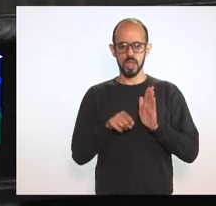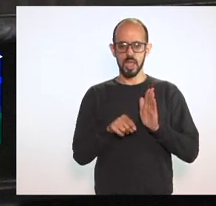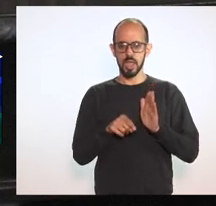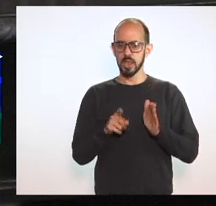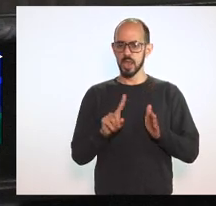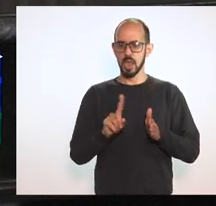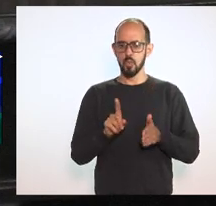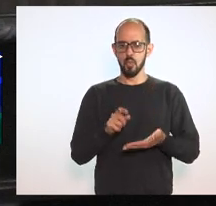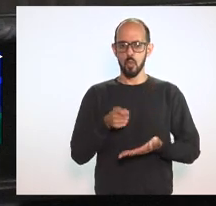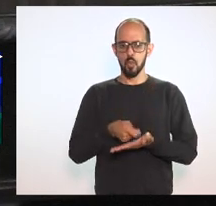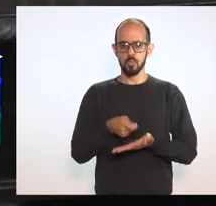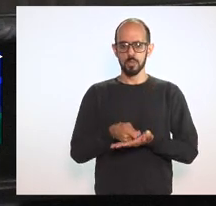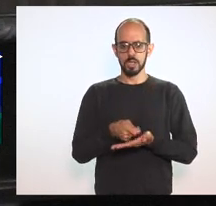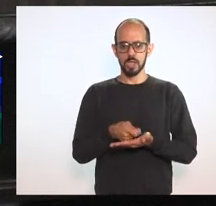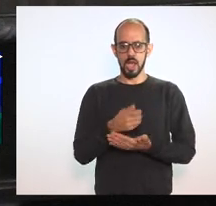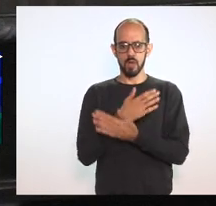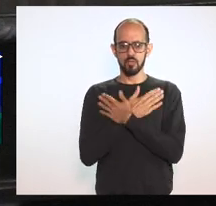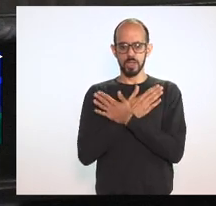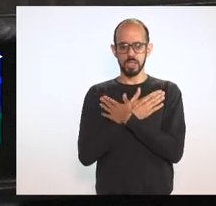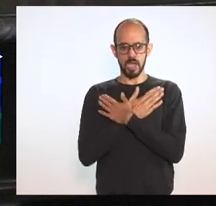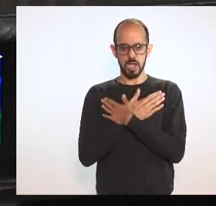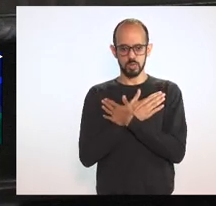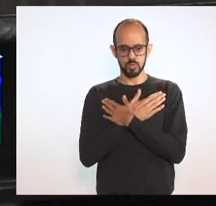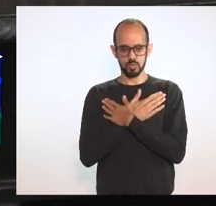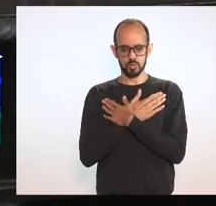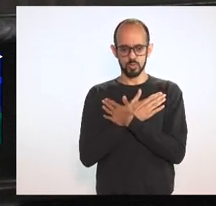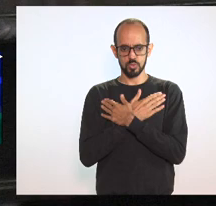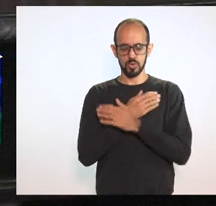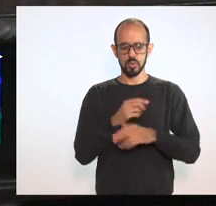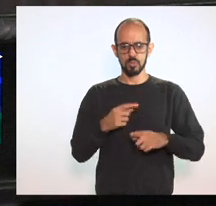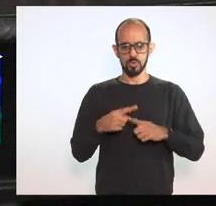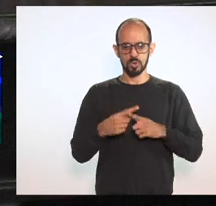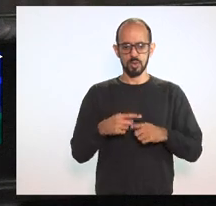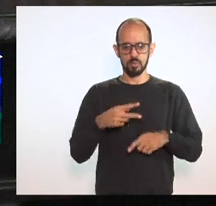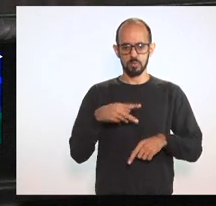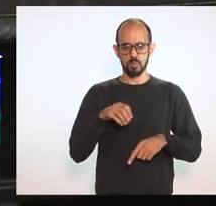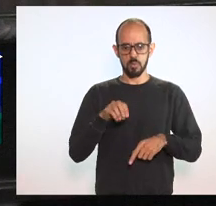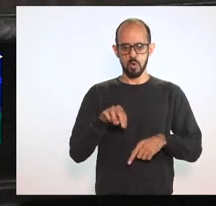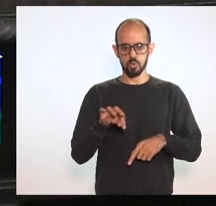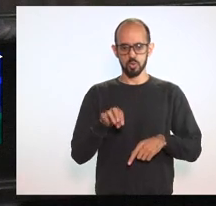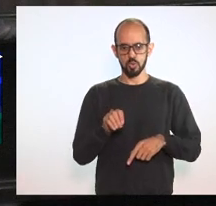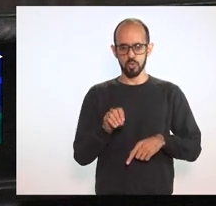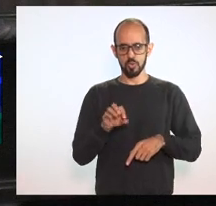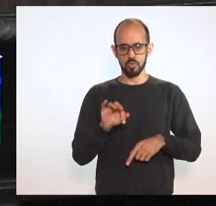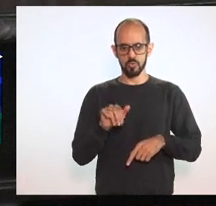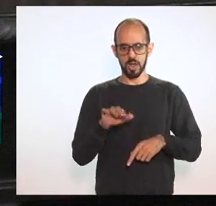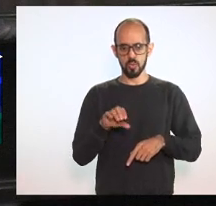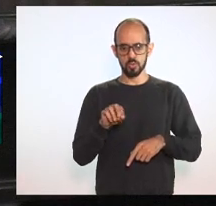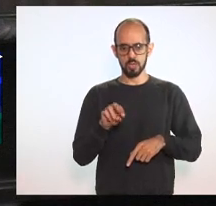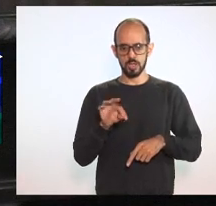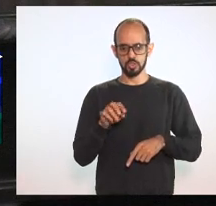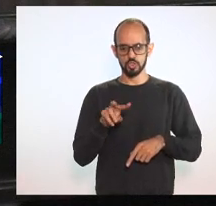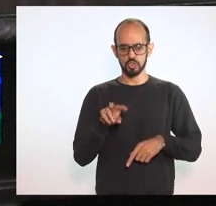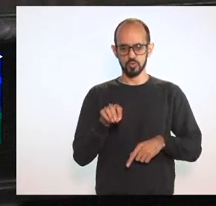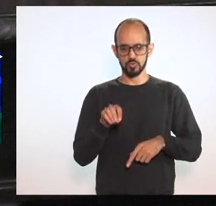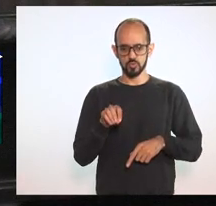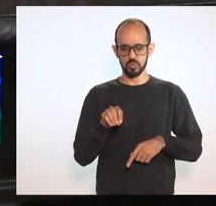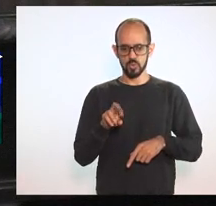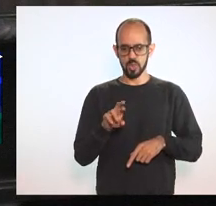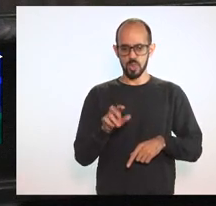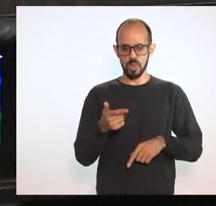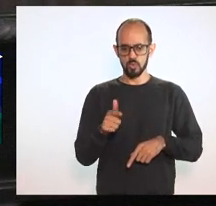É que quando se fala em ponto facultativo não se traz para o empregador uma